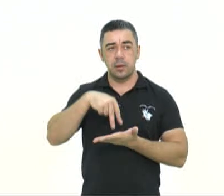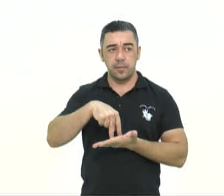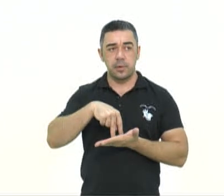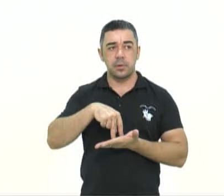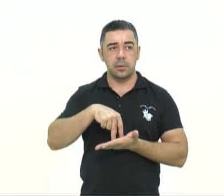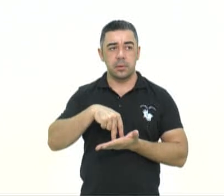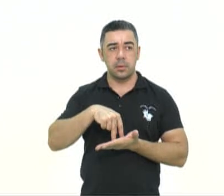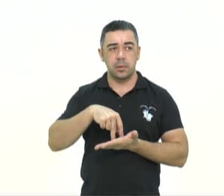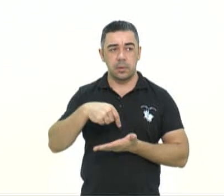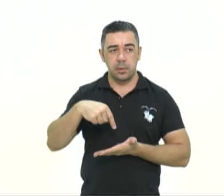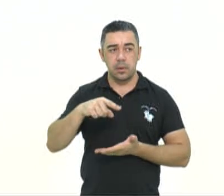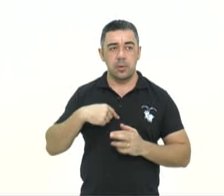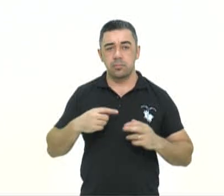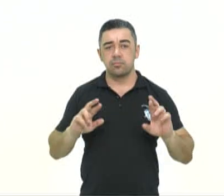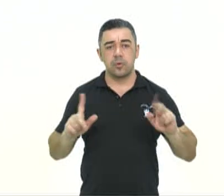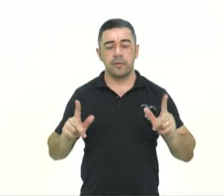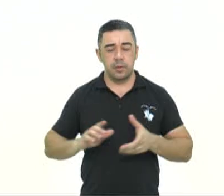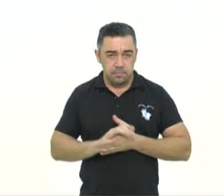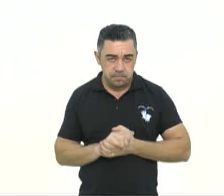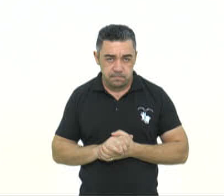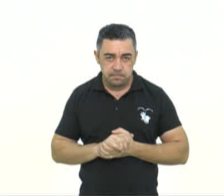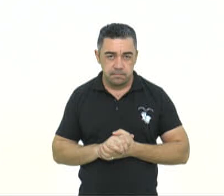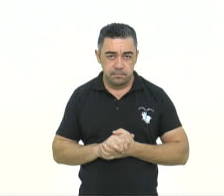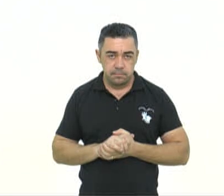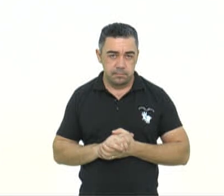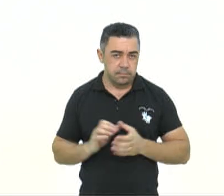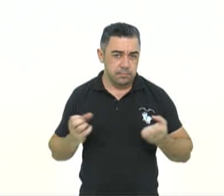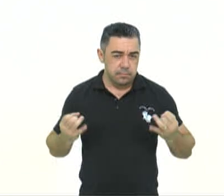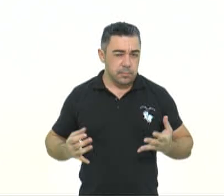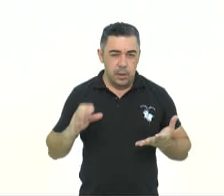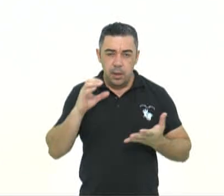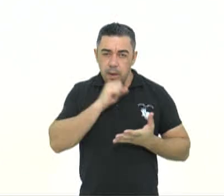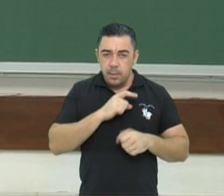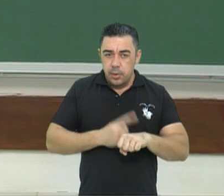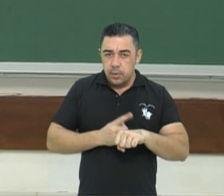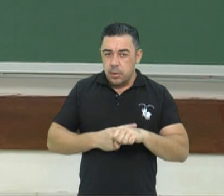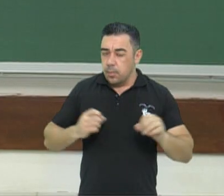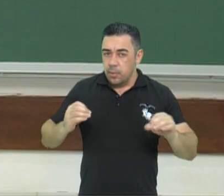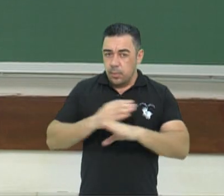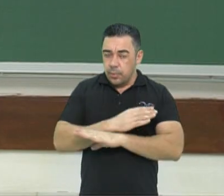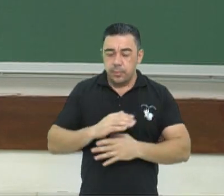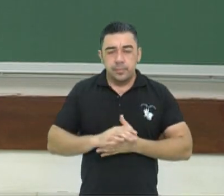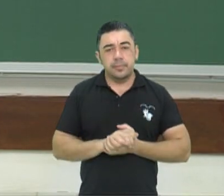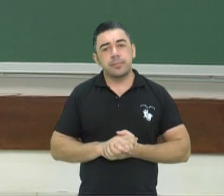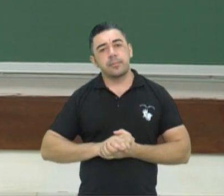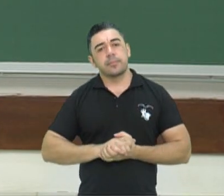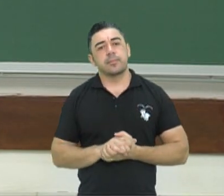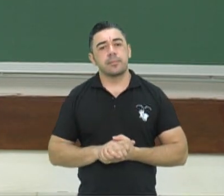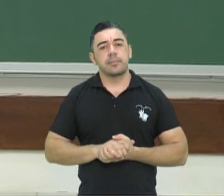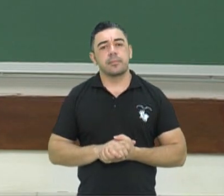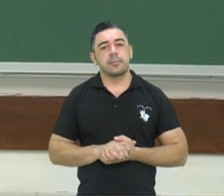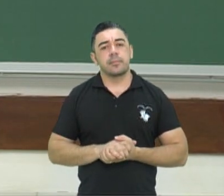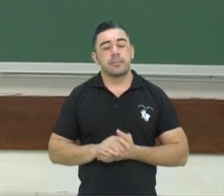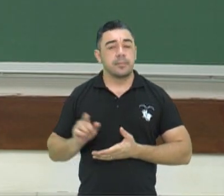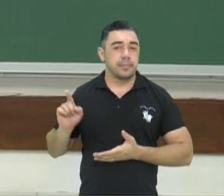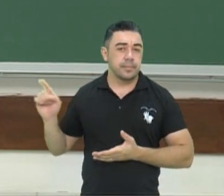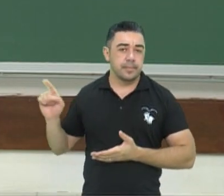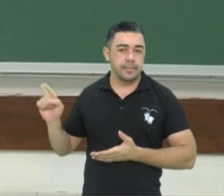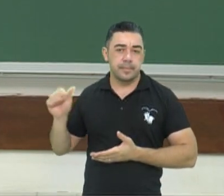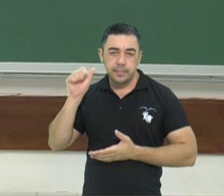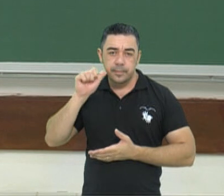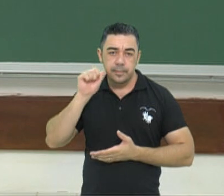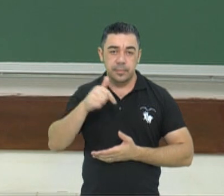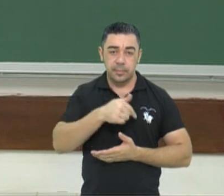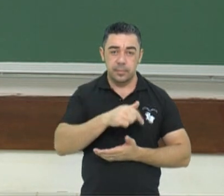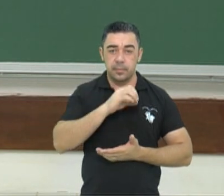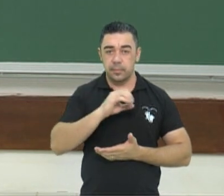e fui uma pessoa diferente. Vou falar bem rapidamente que nosso tempo está estourando já. Gente, ela ficou